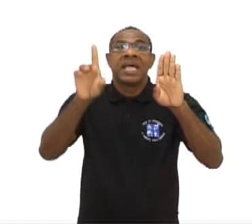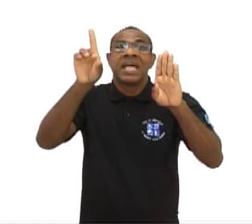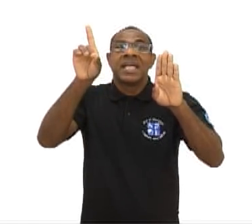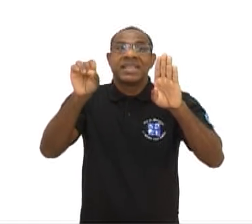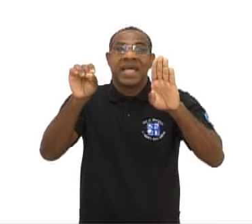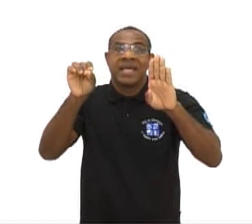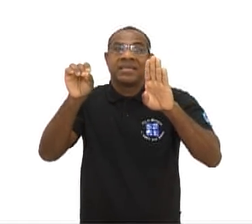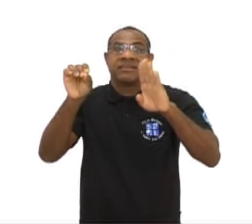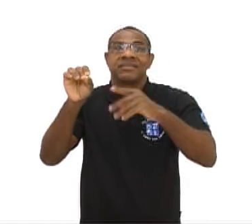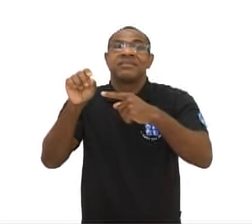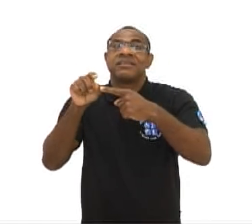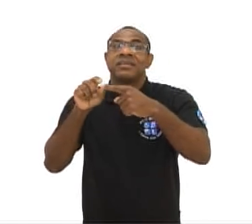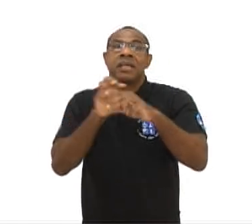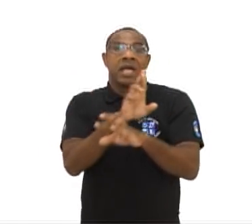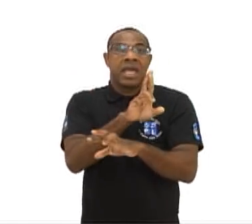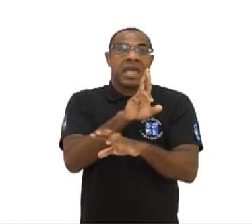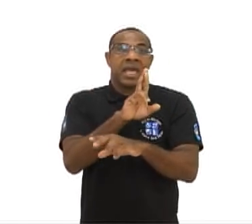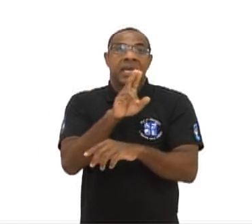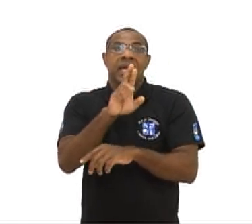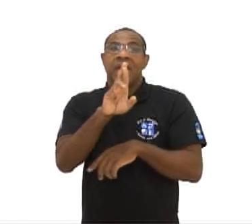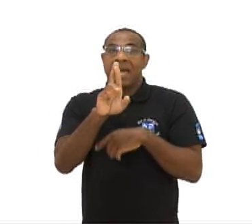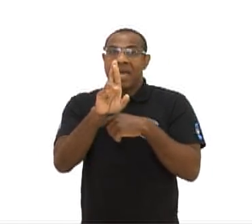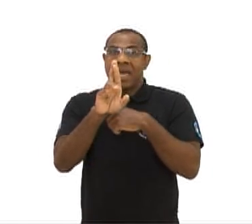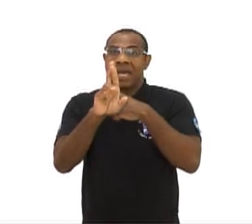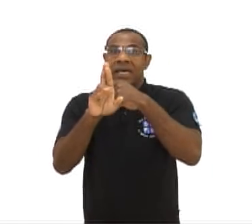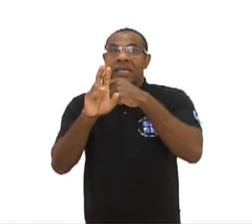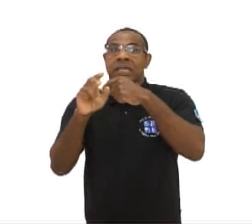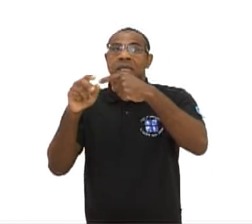por 1,5 é